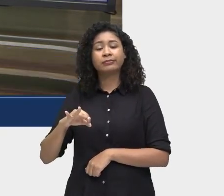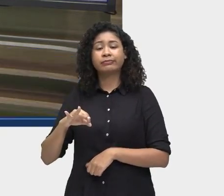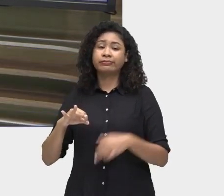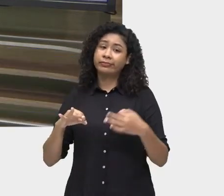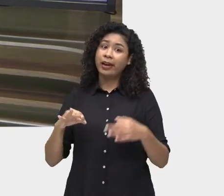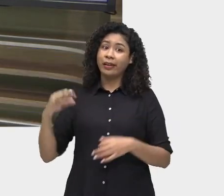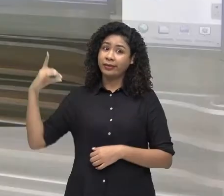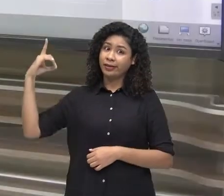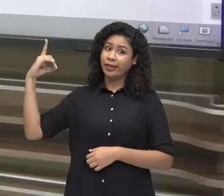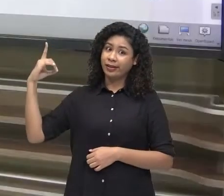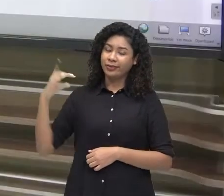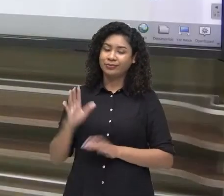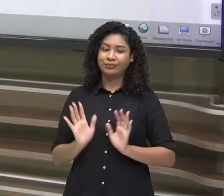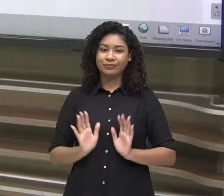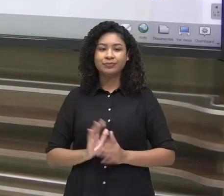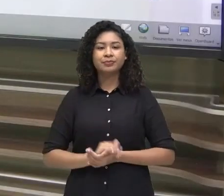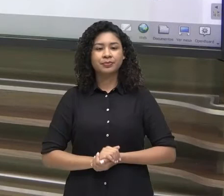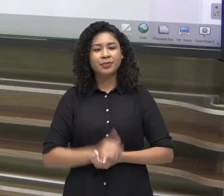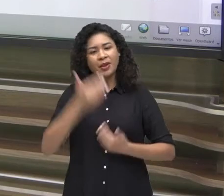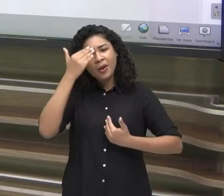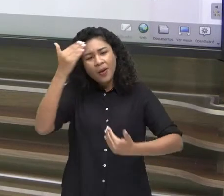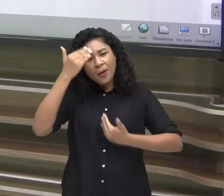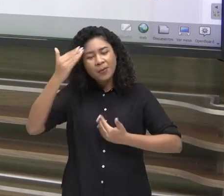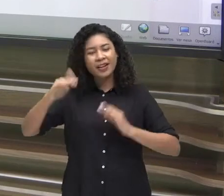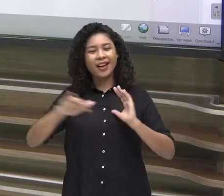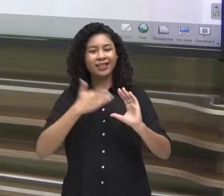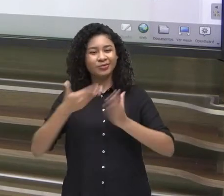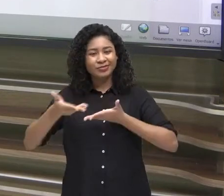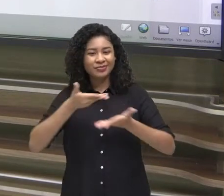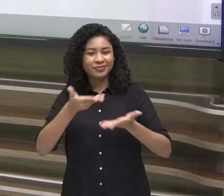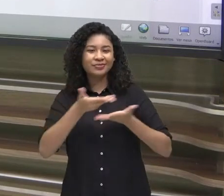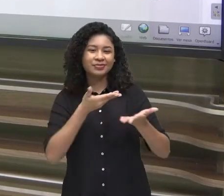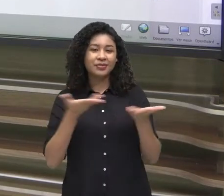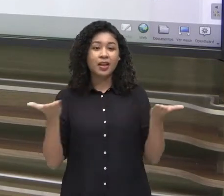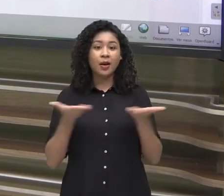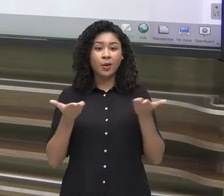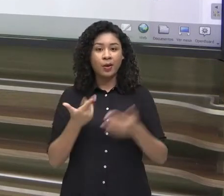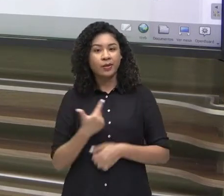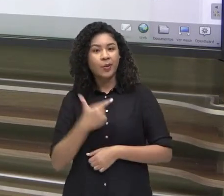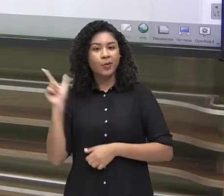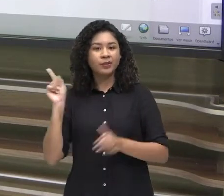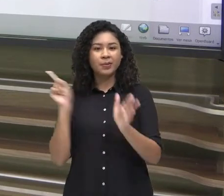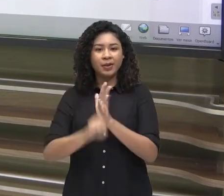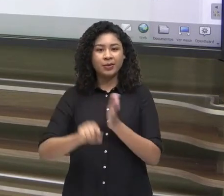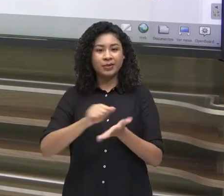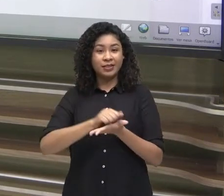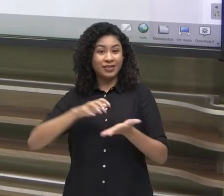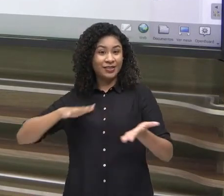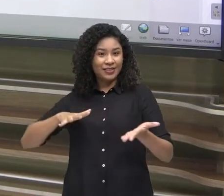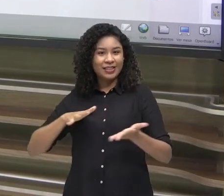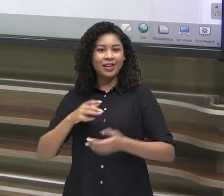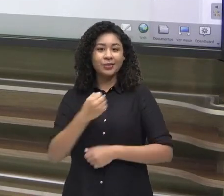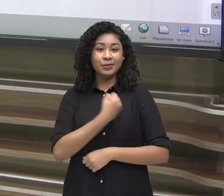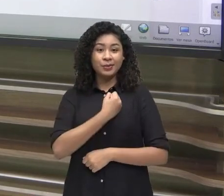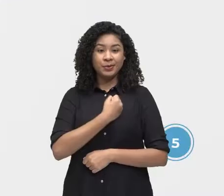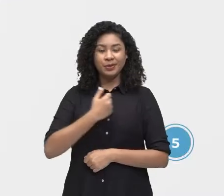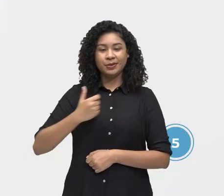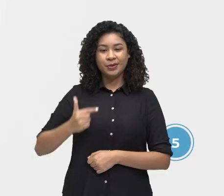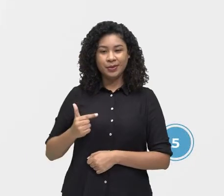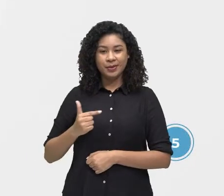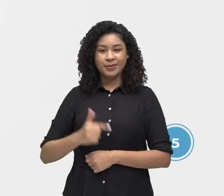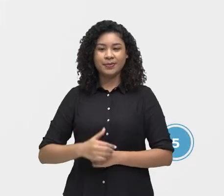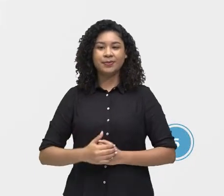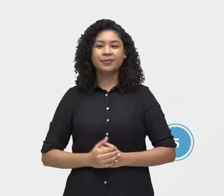D, certo? Muito obrigado pela participação e agora nós vamos para mais uma questão da nossa atividade, vamos para a nossa questão de número